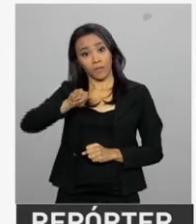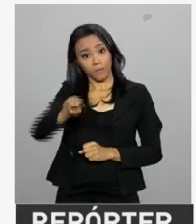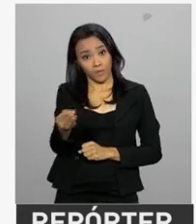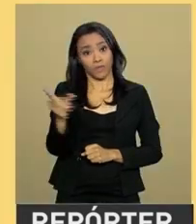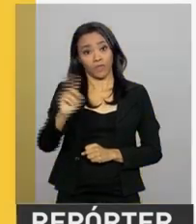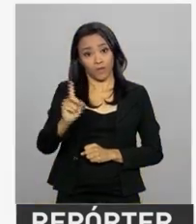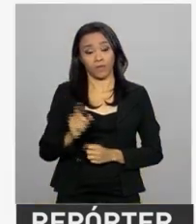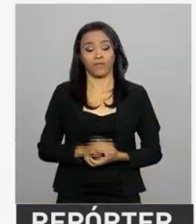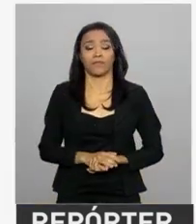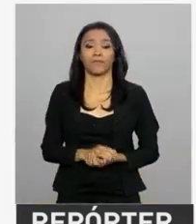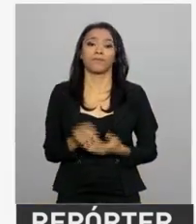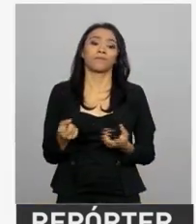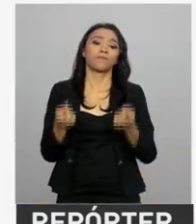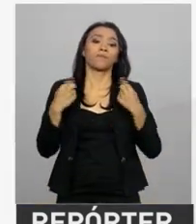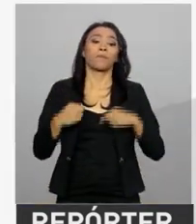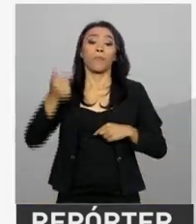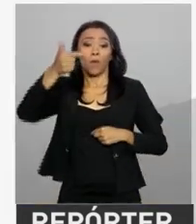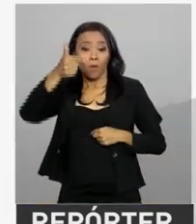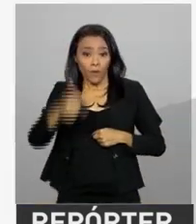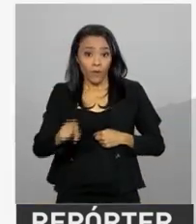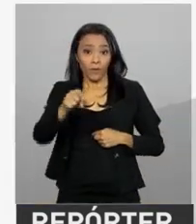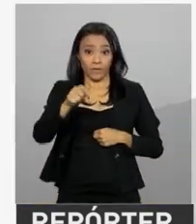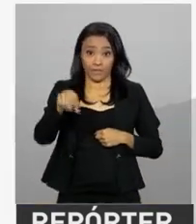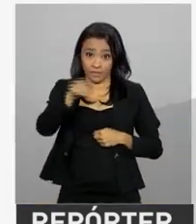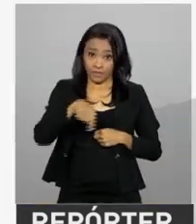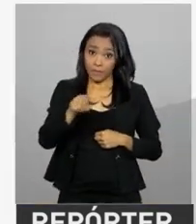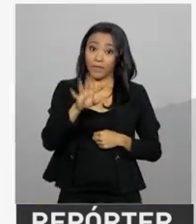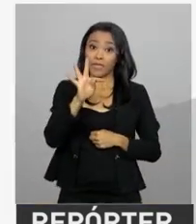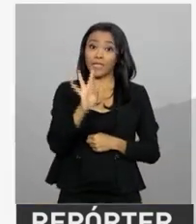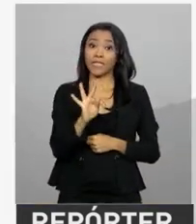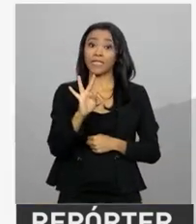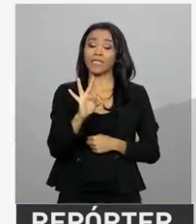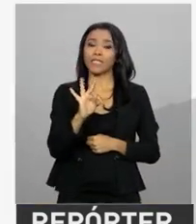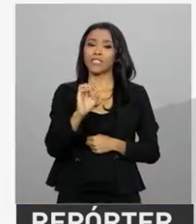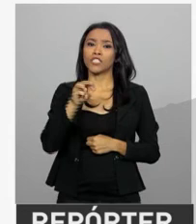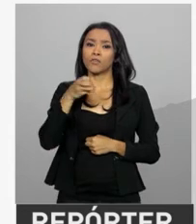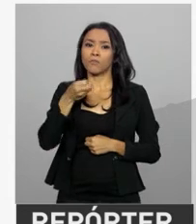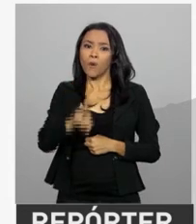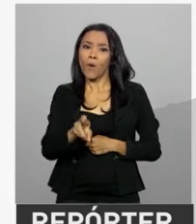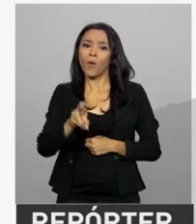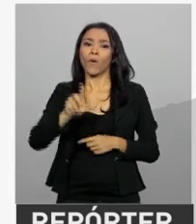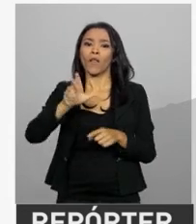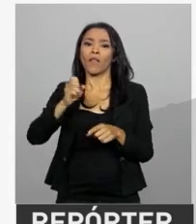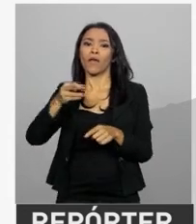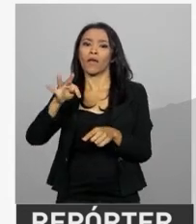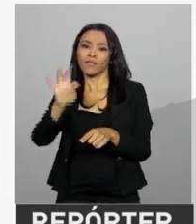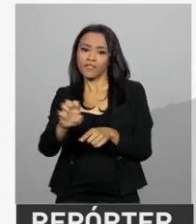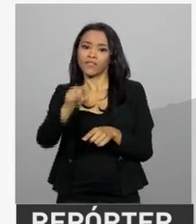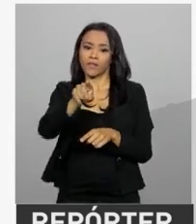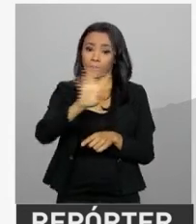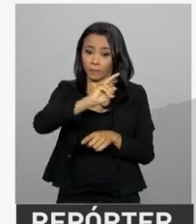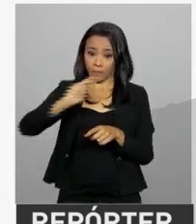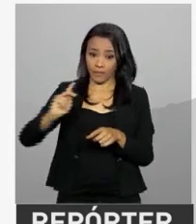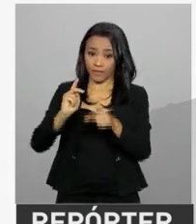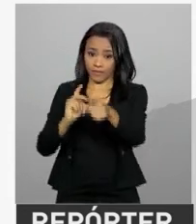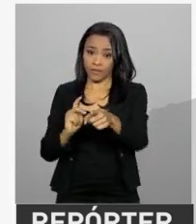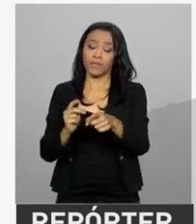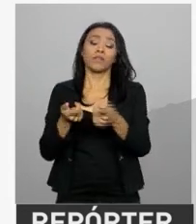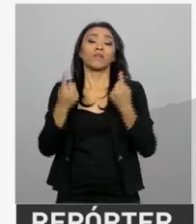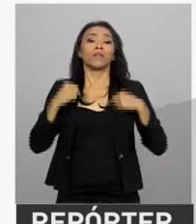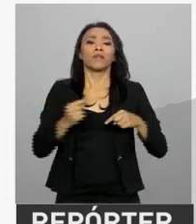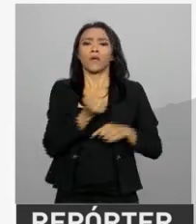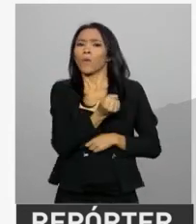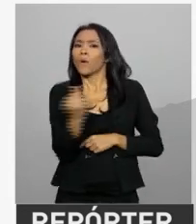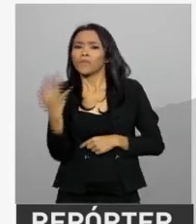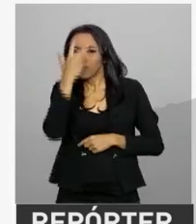US$550 milhões. Localizado no sudeste da Ásia, o Timor-Leste tem como presidente Taur Matan Ruak. A população do país